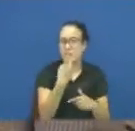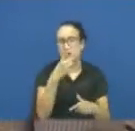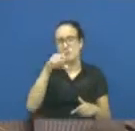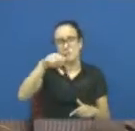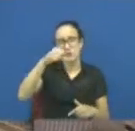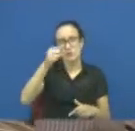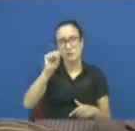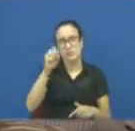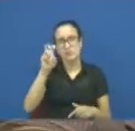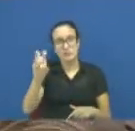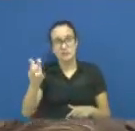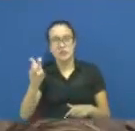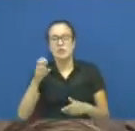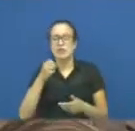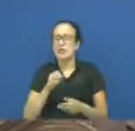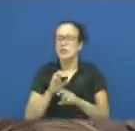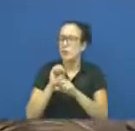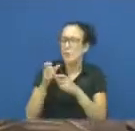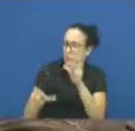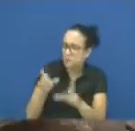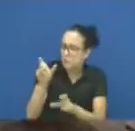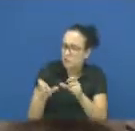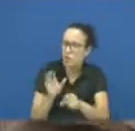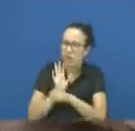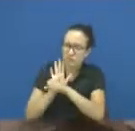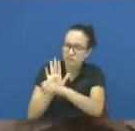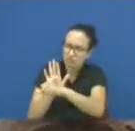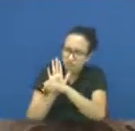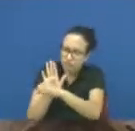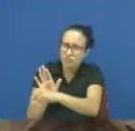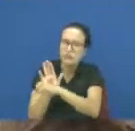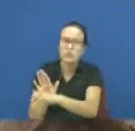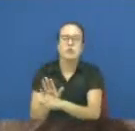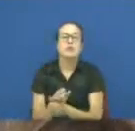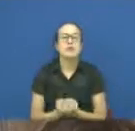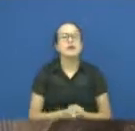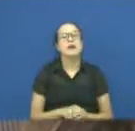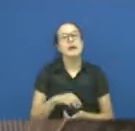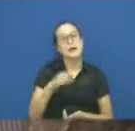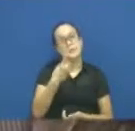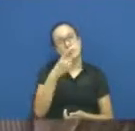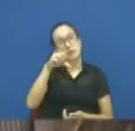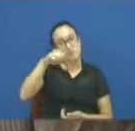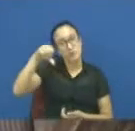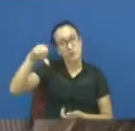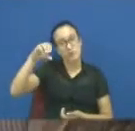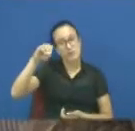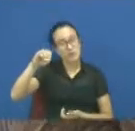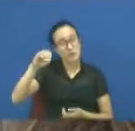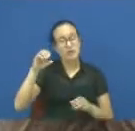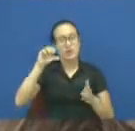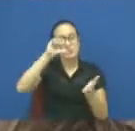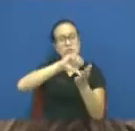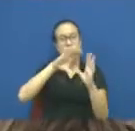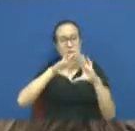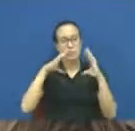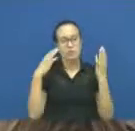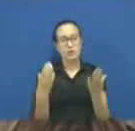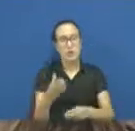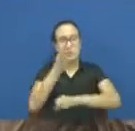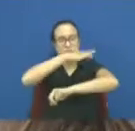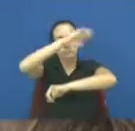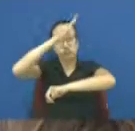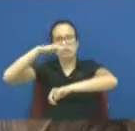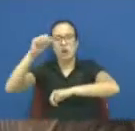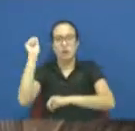paixão pela ajuda humanitária. Em 90, passou a ser voluntário do Centro Comunitário Jardim Morro Azul. Dedicou-se mais de 20